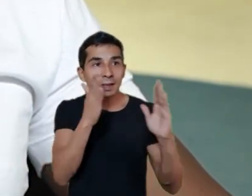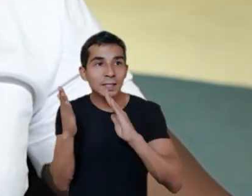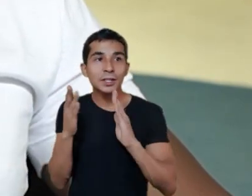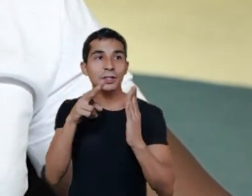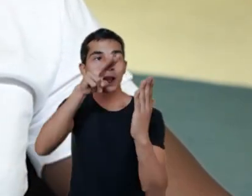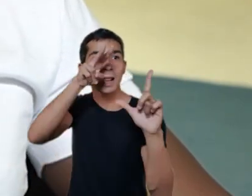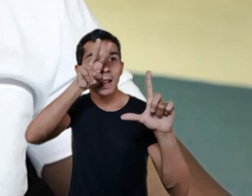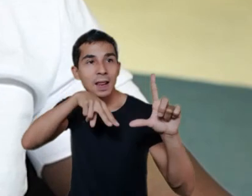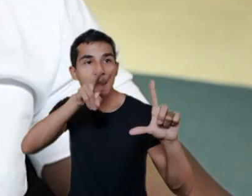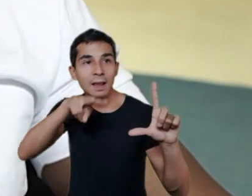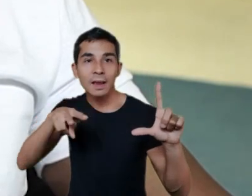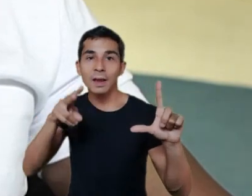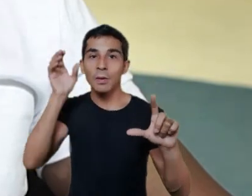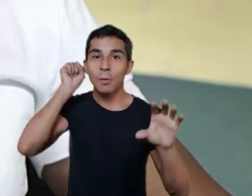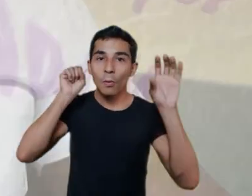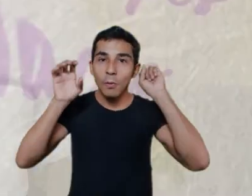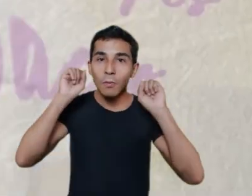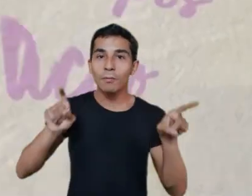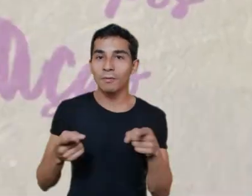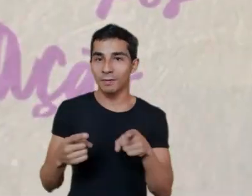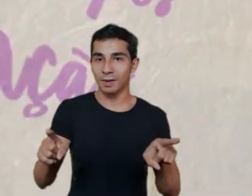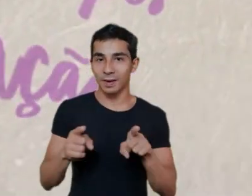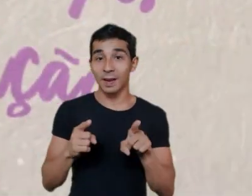de suas manifestações artísticas.